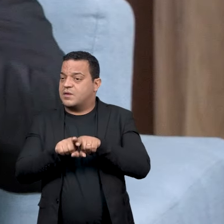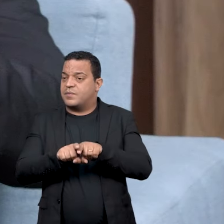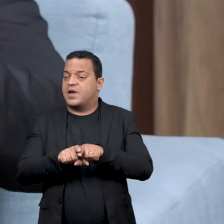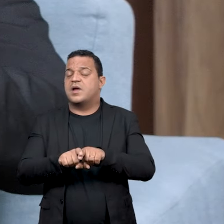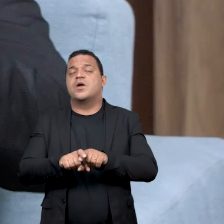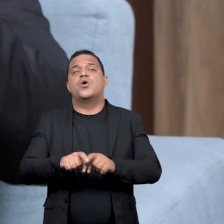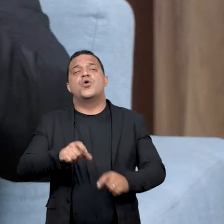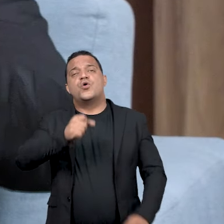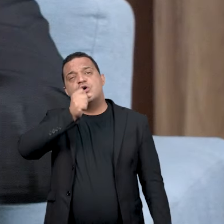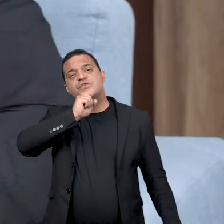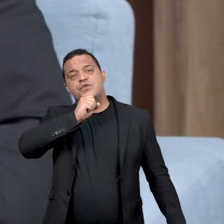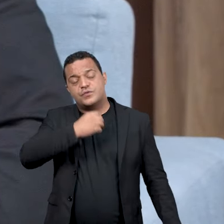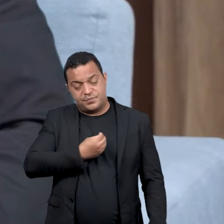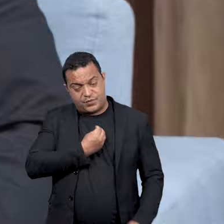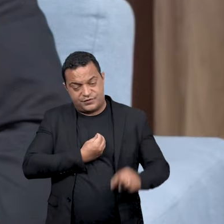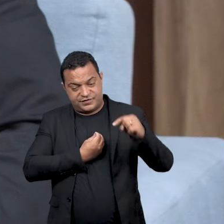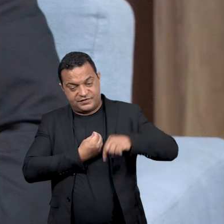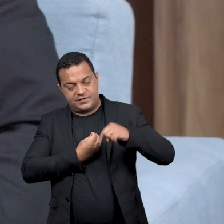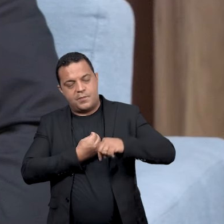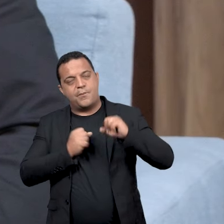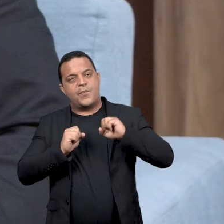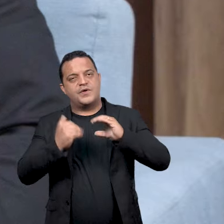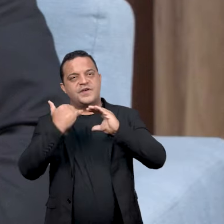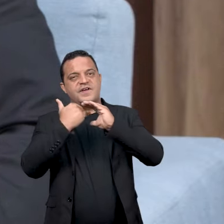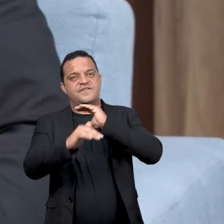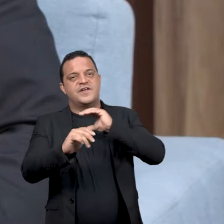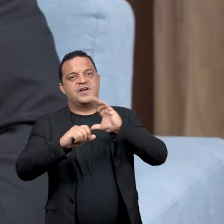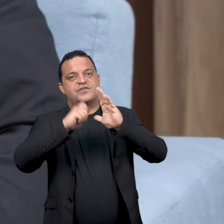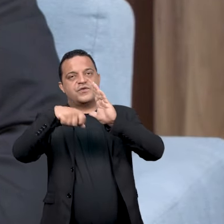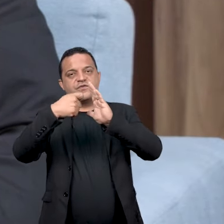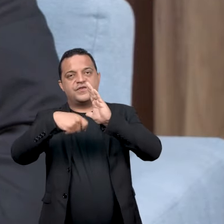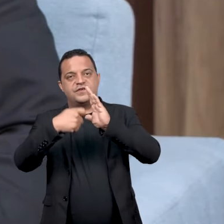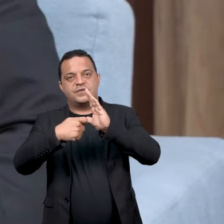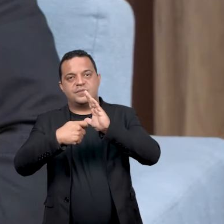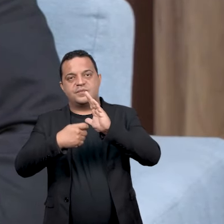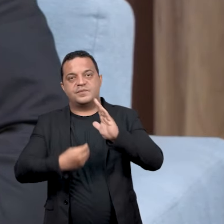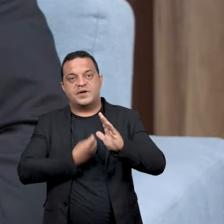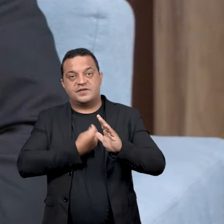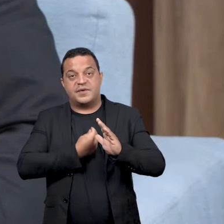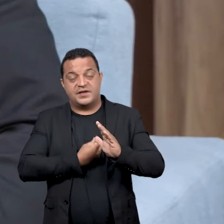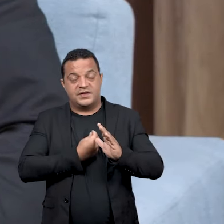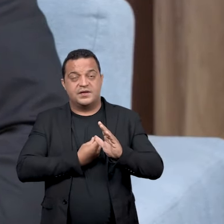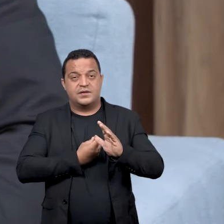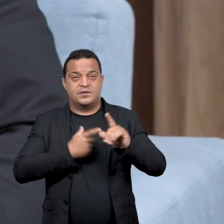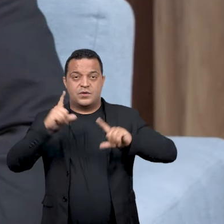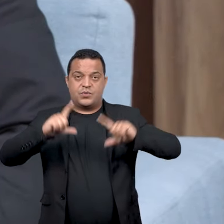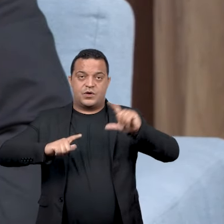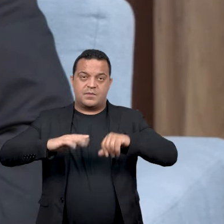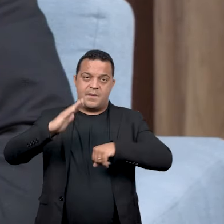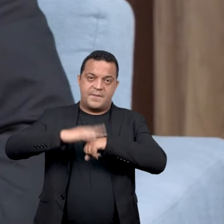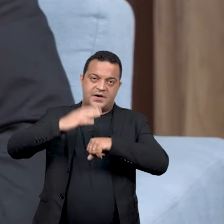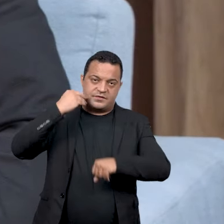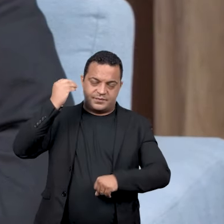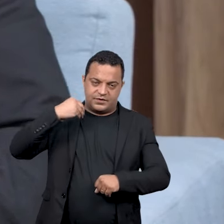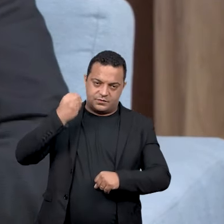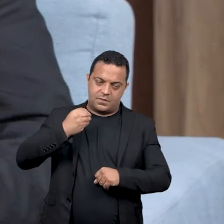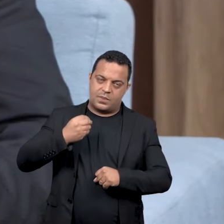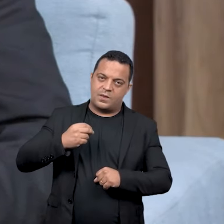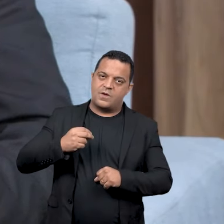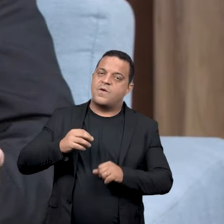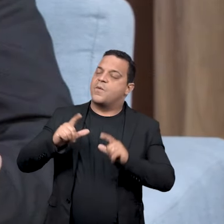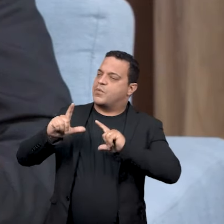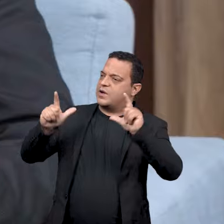os idosos. Participe conosco, envie o seu vídeo e participe do programa Mais Sábios. Estamos aqui